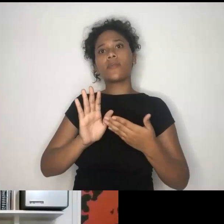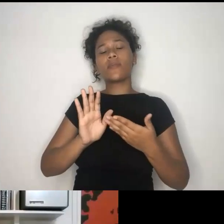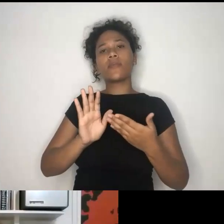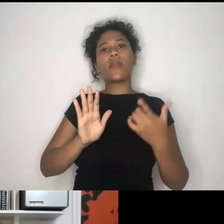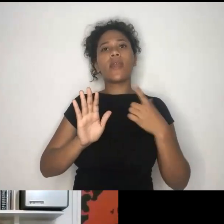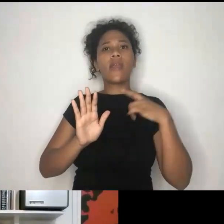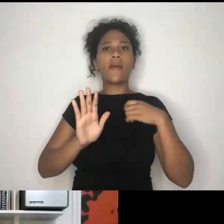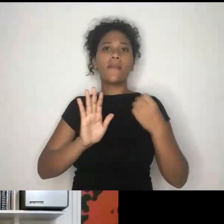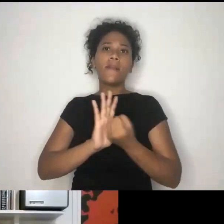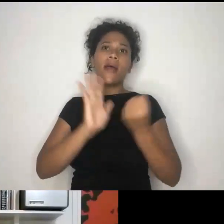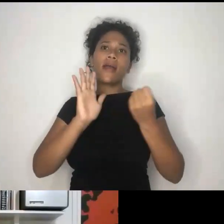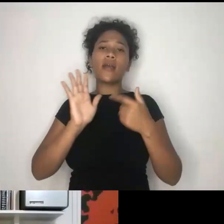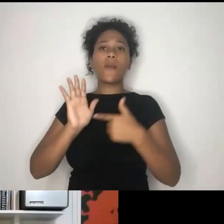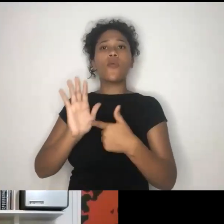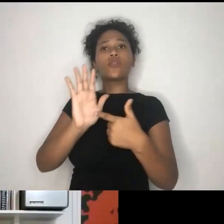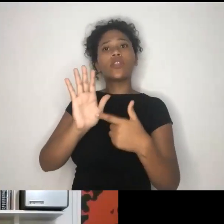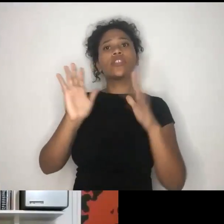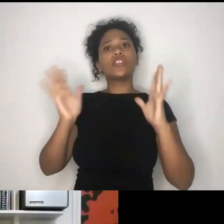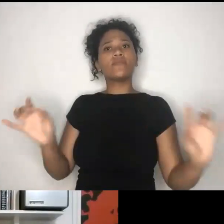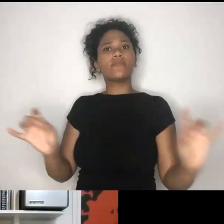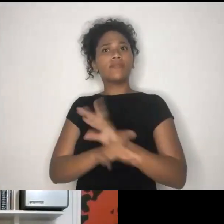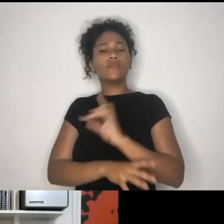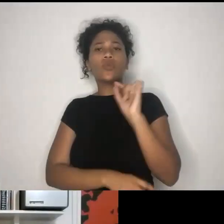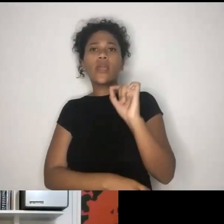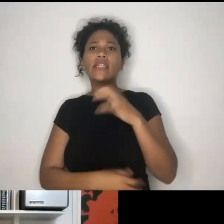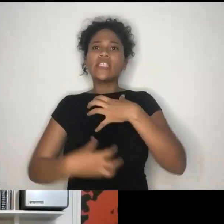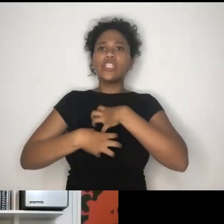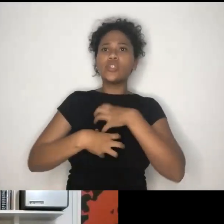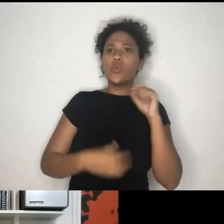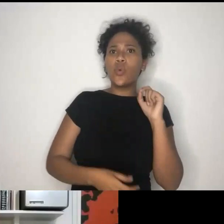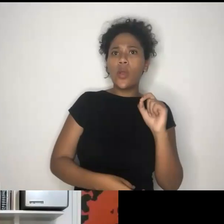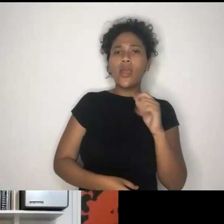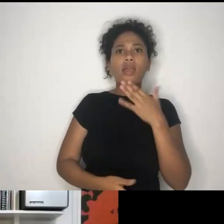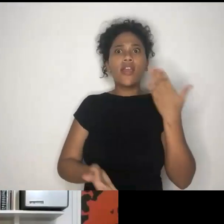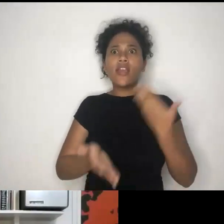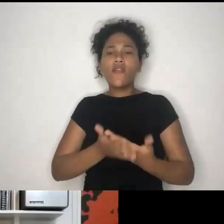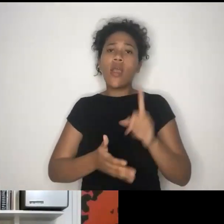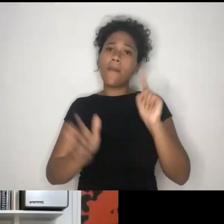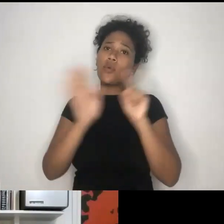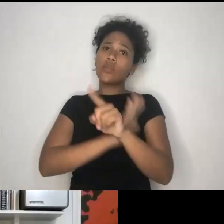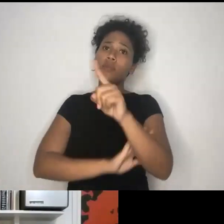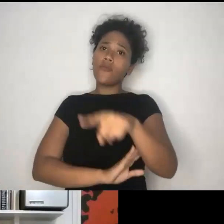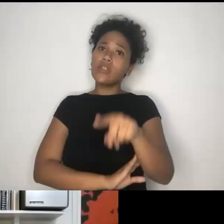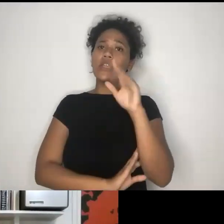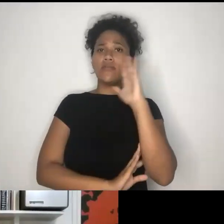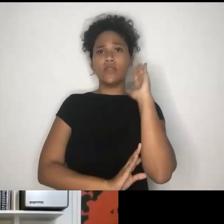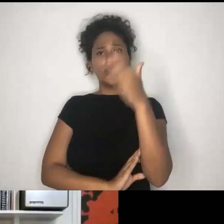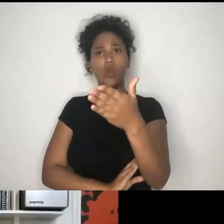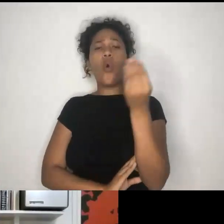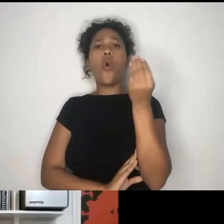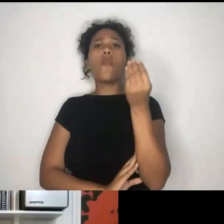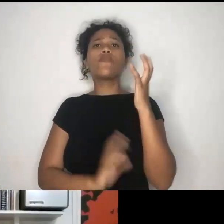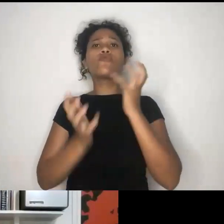mostrar o quanto que já foi feito que faz sentido Quanto que é incrível ela pergunta para vocês especificamente como que isso funciona